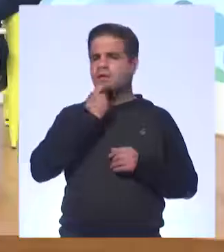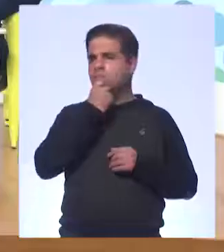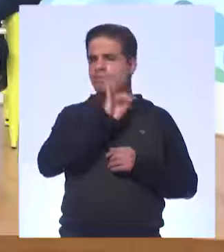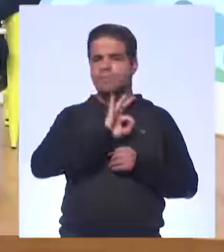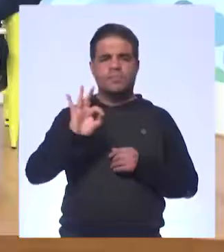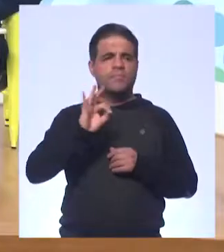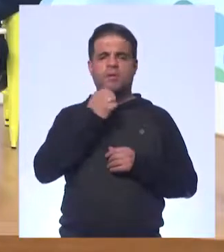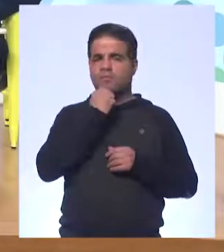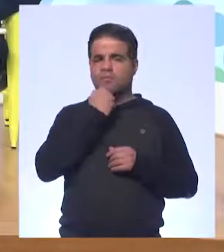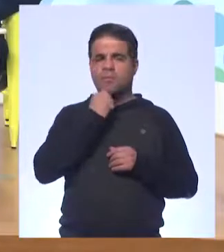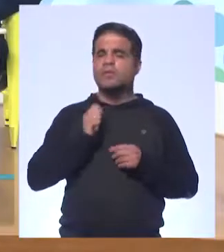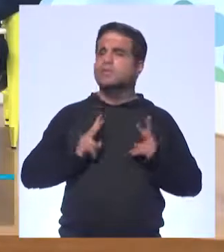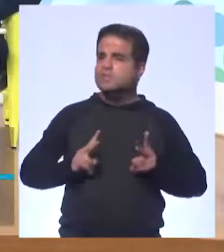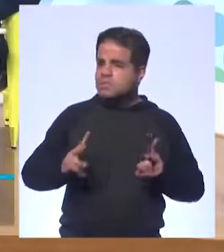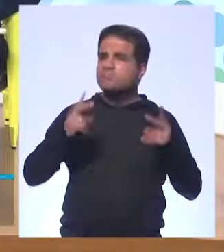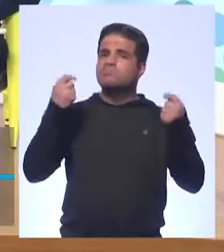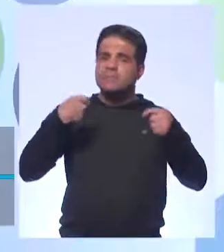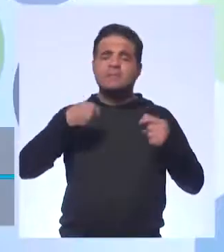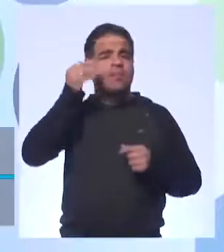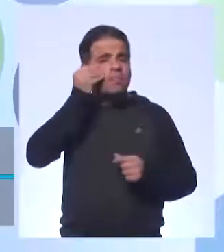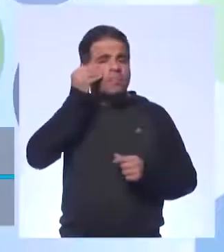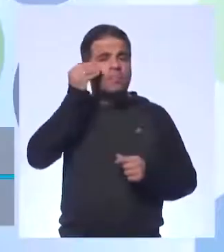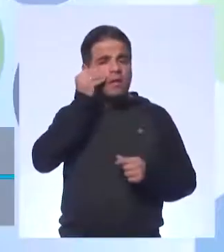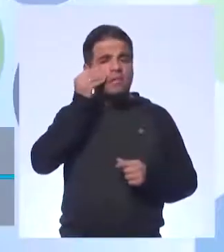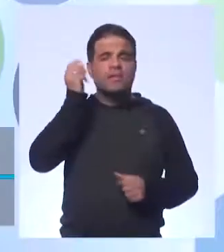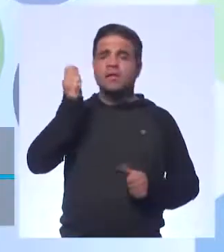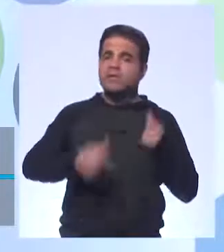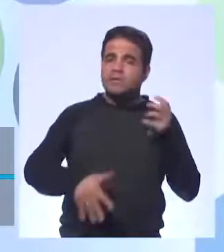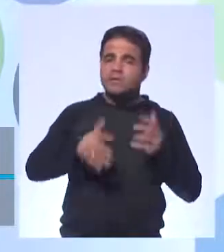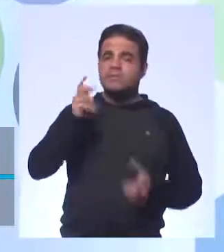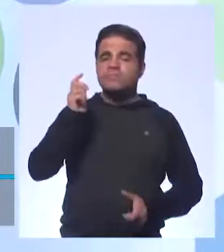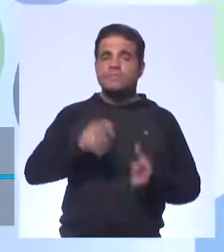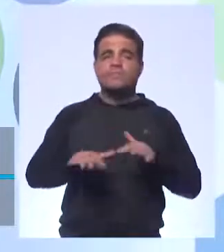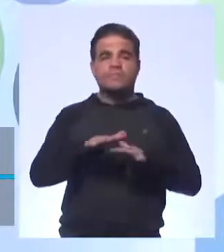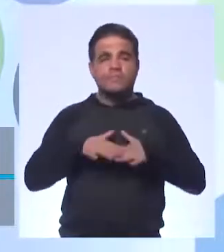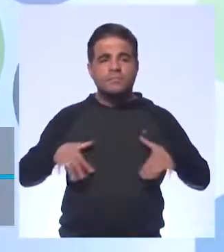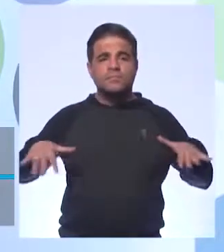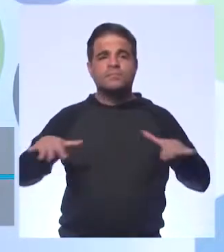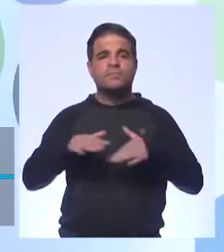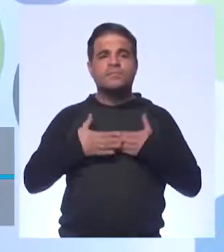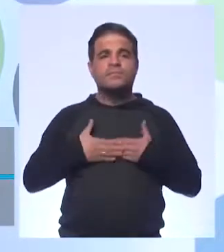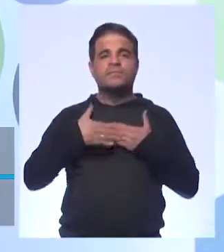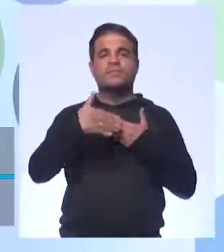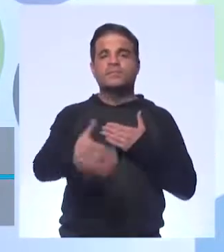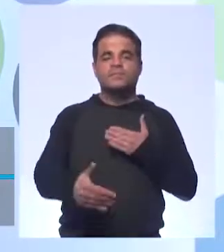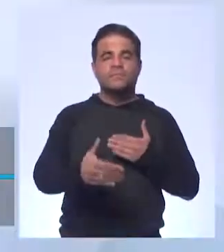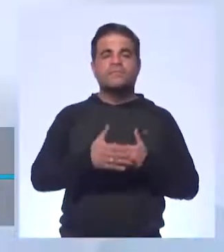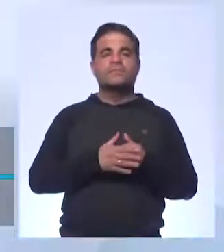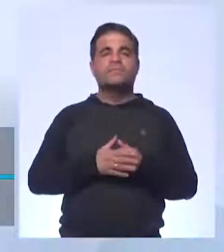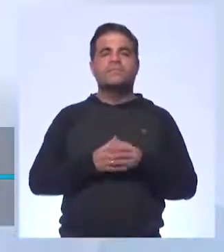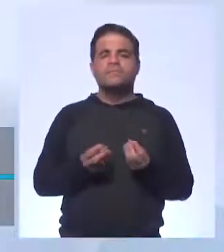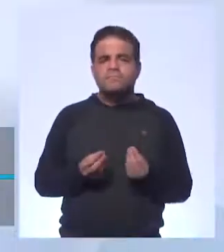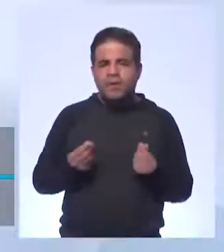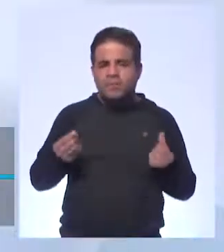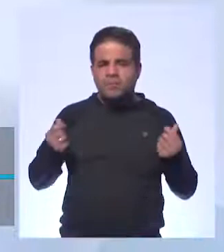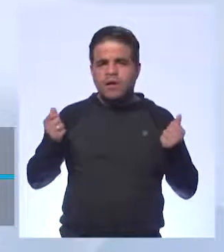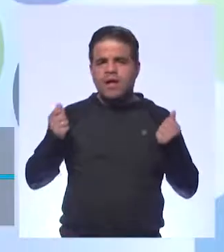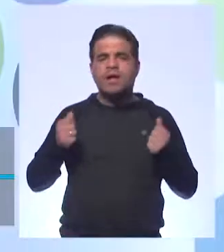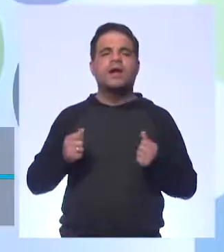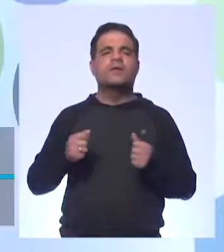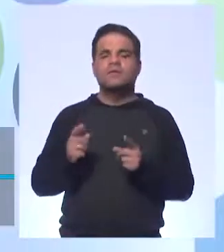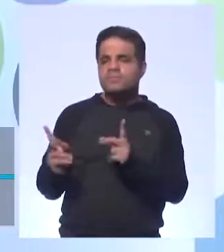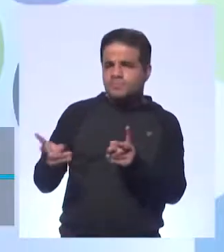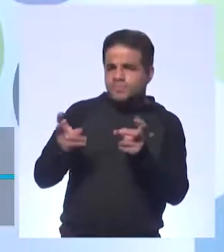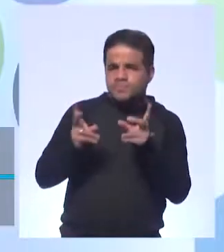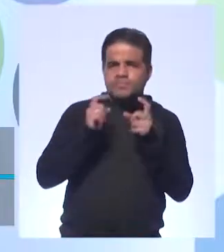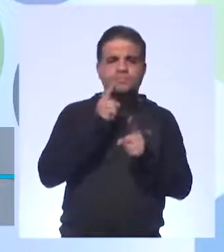natureza sempre precisa a gente tentar, né, dentro do possível, mostrar algo, né, que é palpável, né, para o aluno. Melhor a gente fica